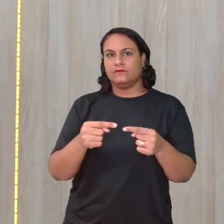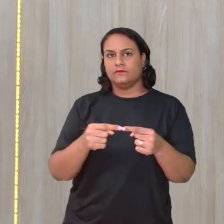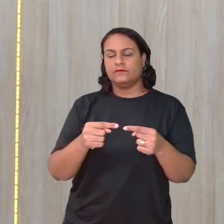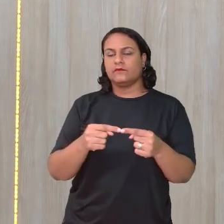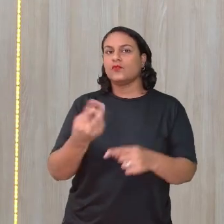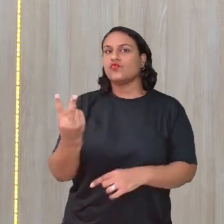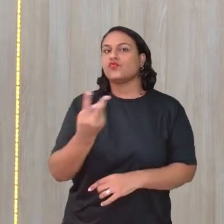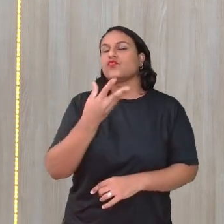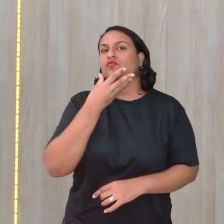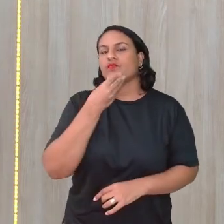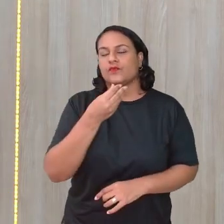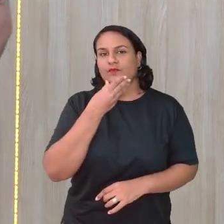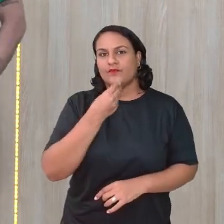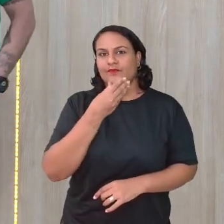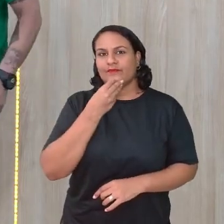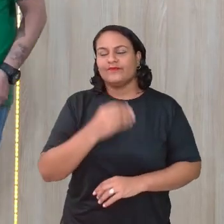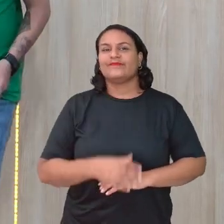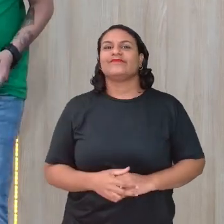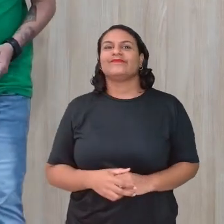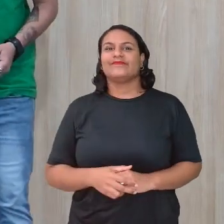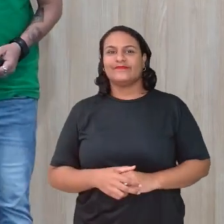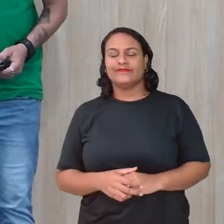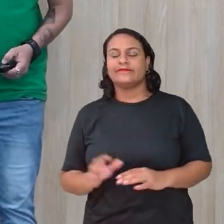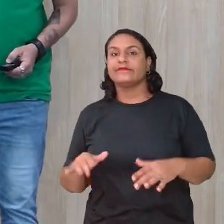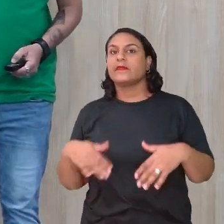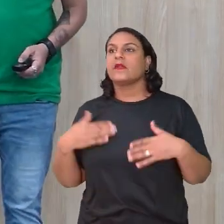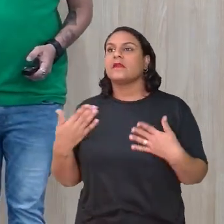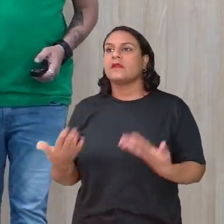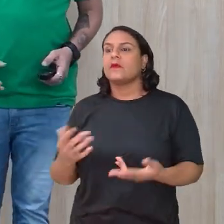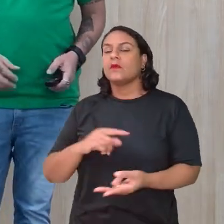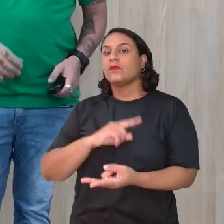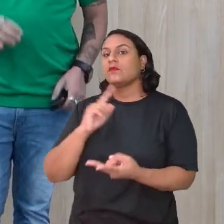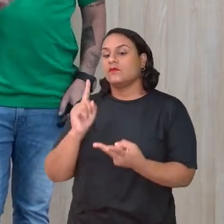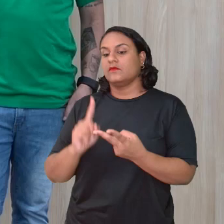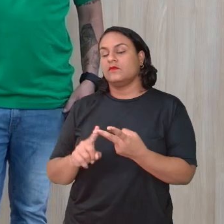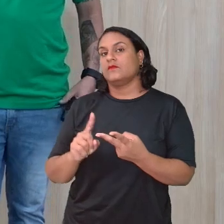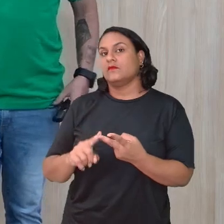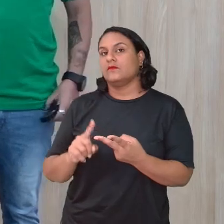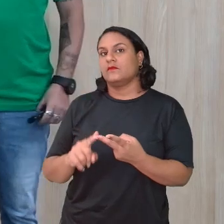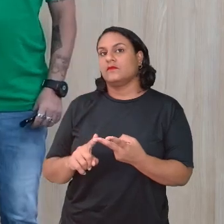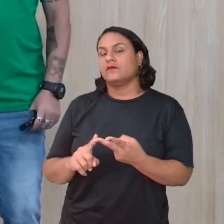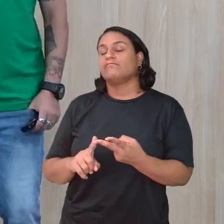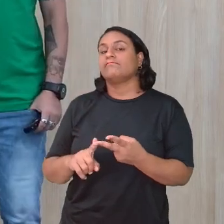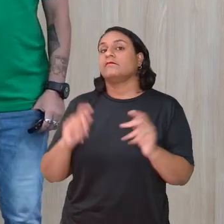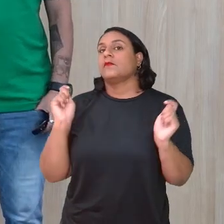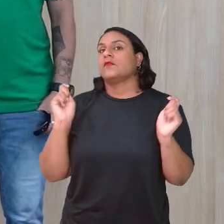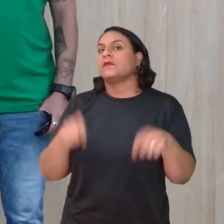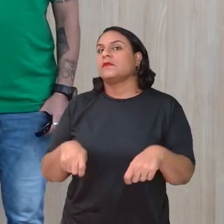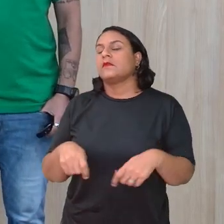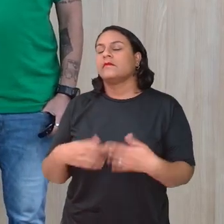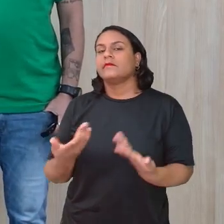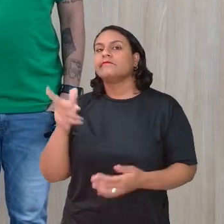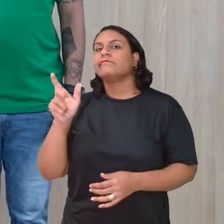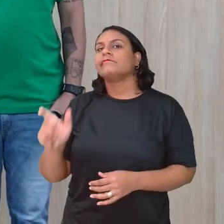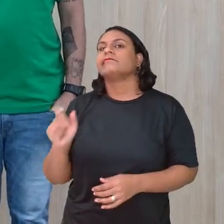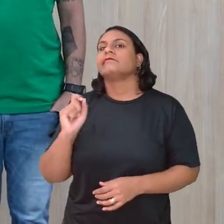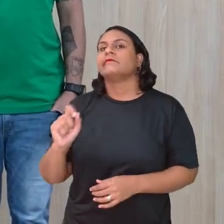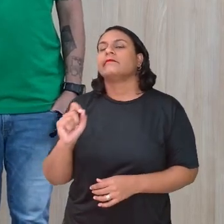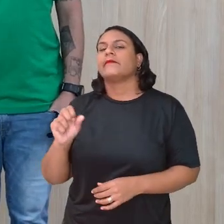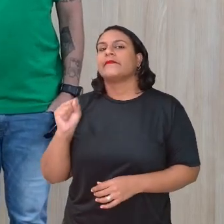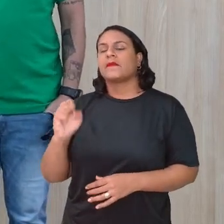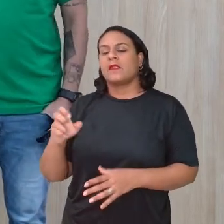favoráveis são os dois rapazes. E quem são, no caso aí, os casos possíveis. Ou seja, se eu